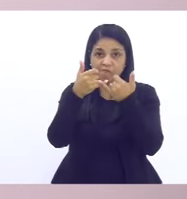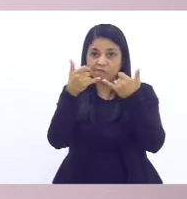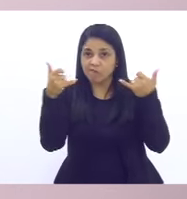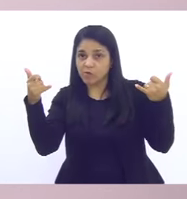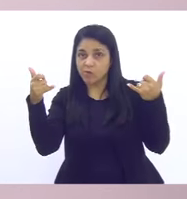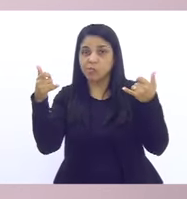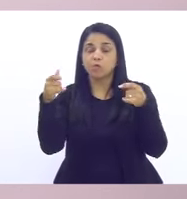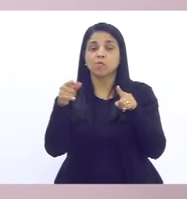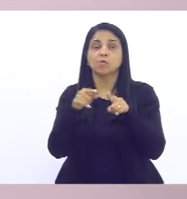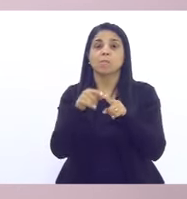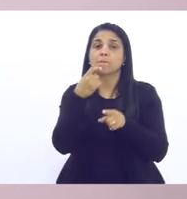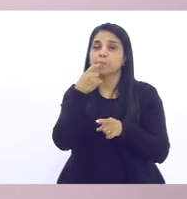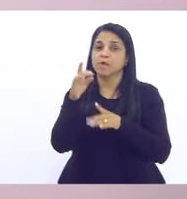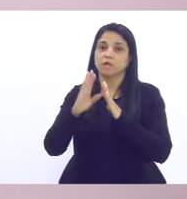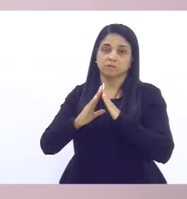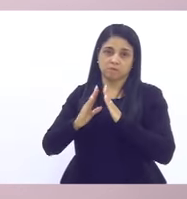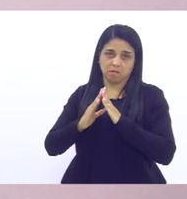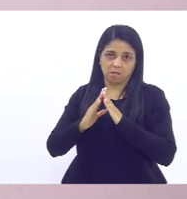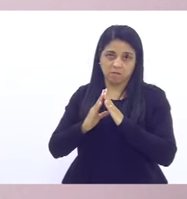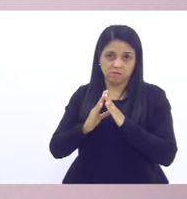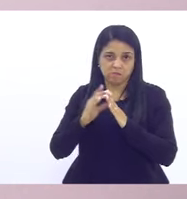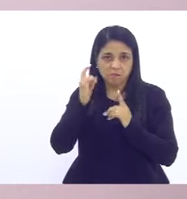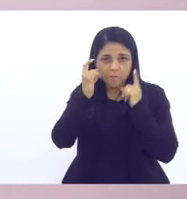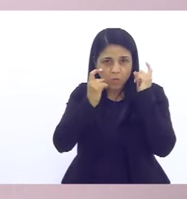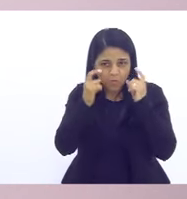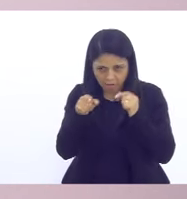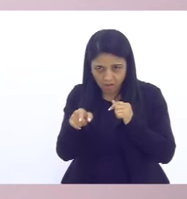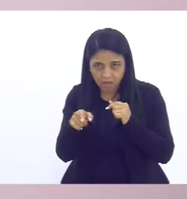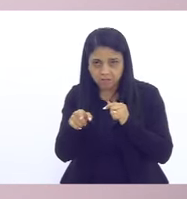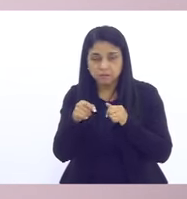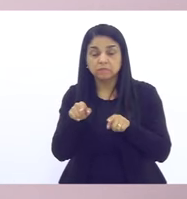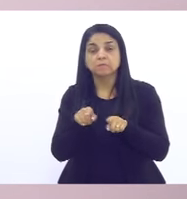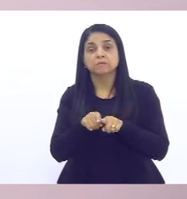linha que fica perto da casa dele, se ele vai passar por problemas